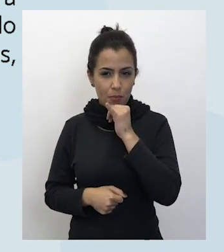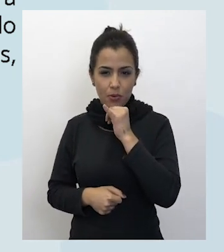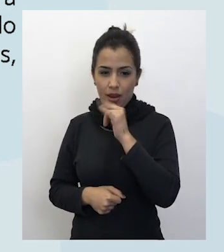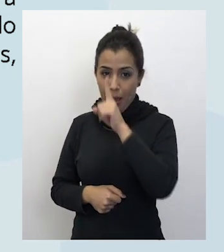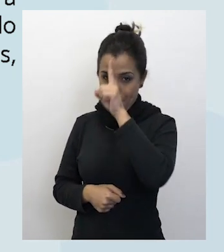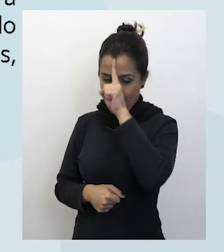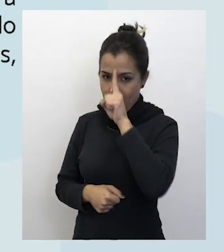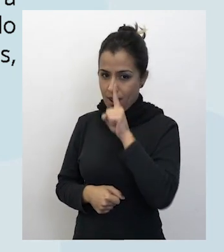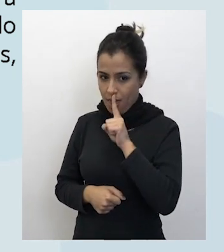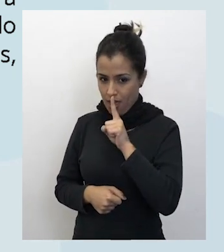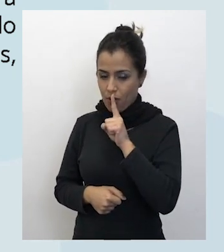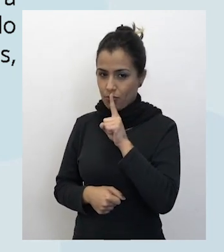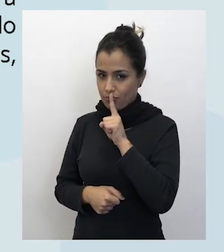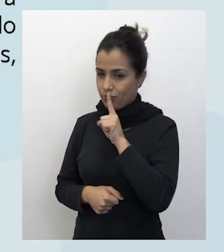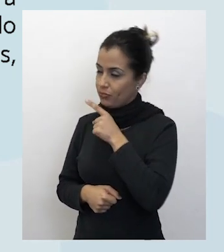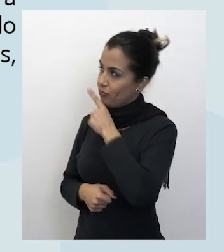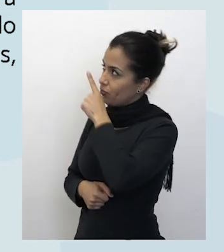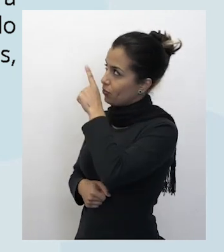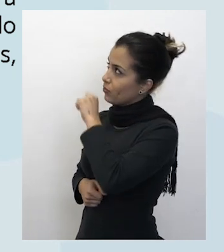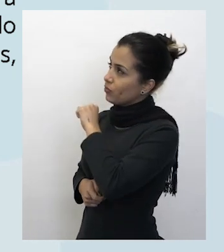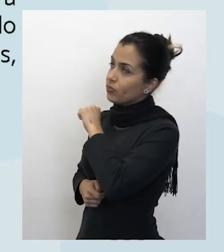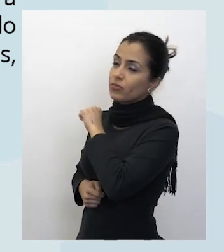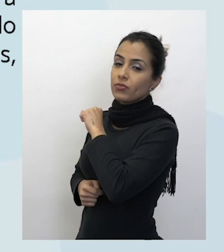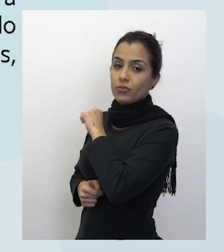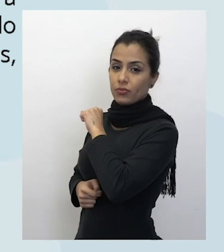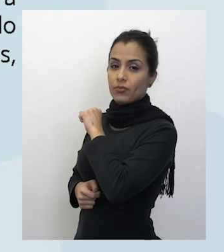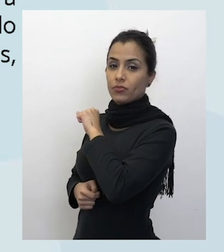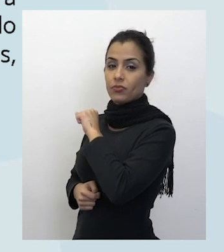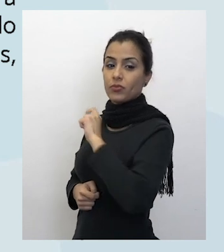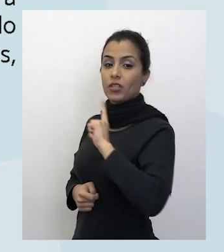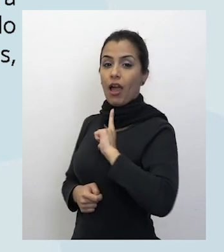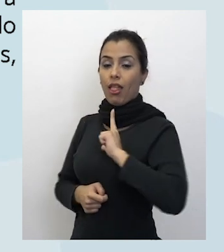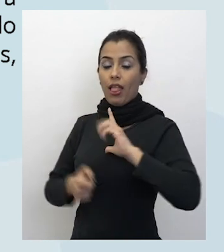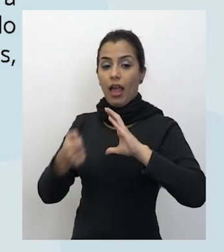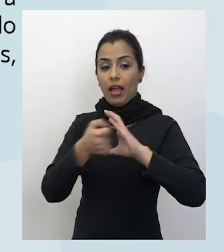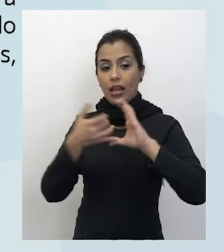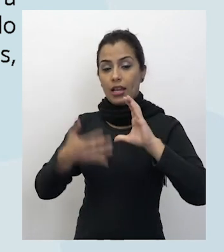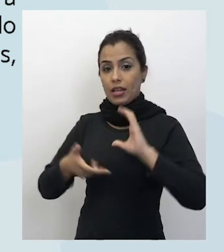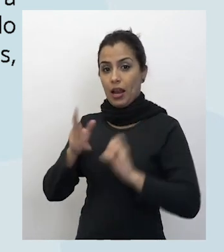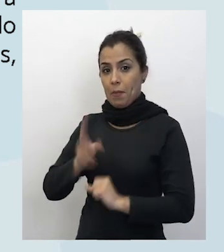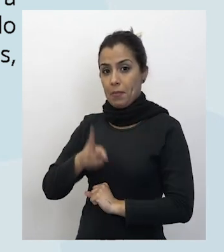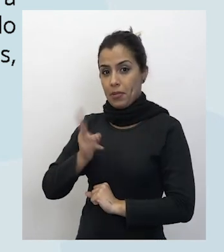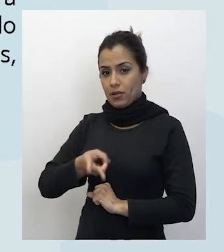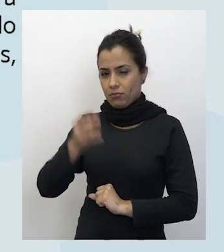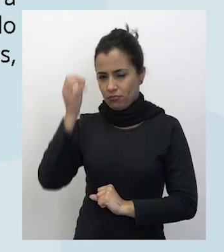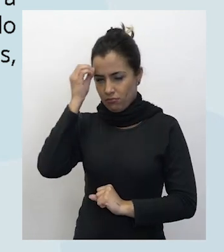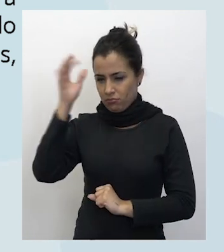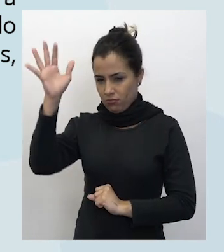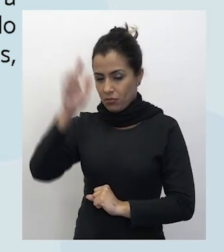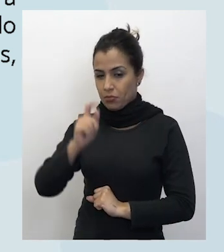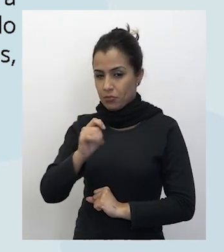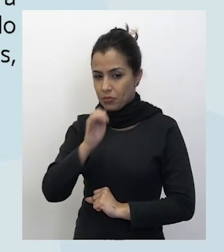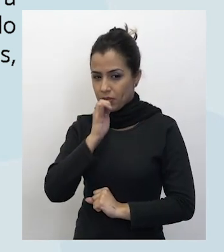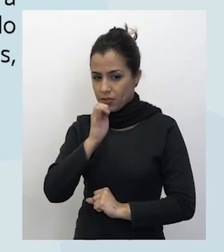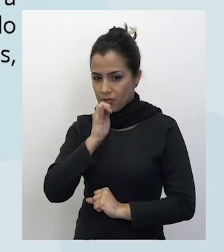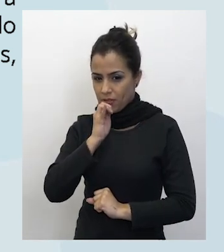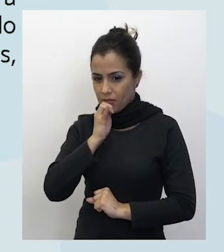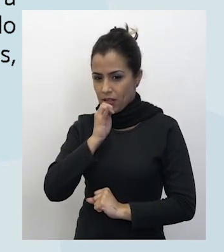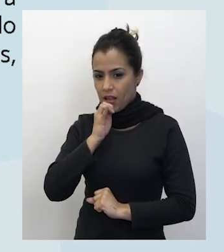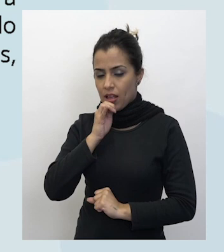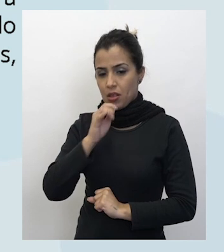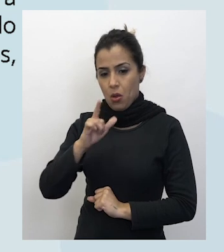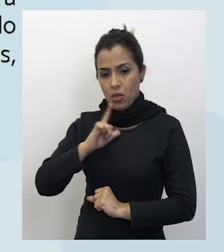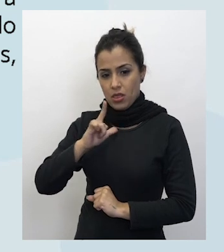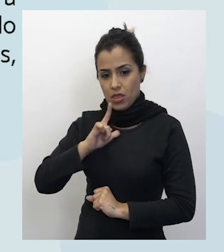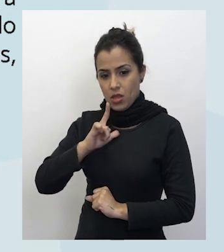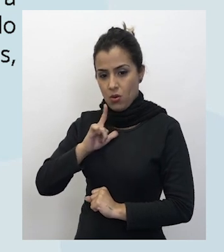aí teoricamente os dois teriam a mesma característica. Então vamos supor aí que um seja recessivo e o outro seja